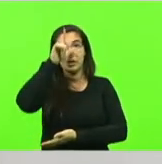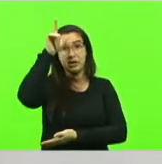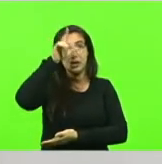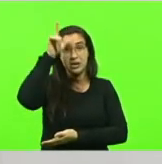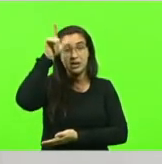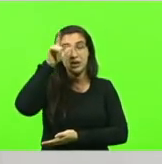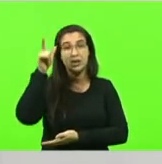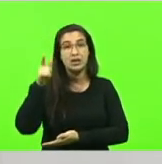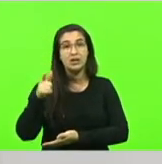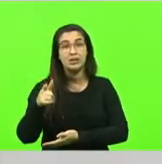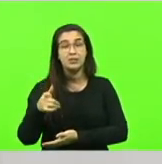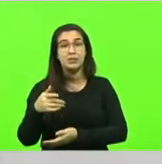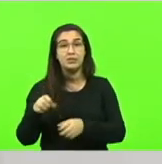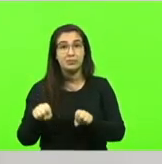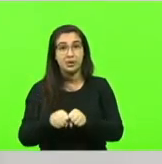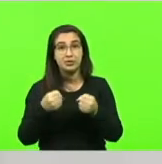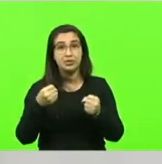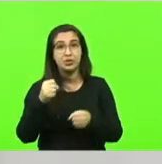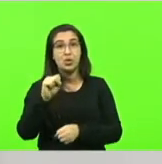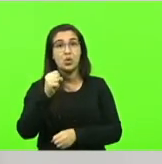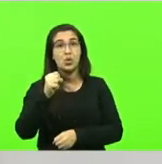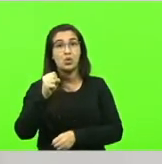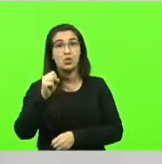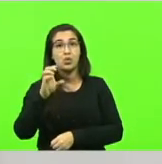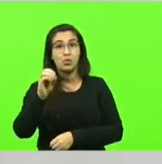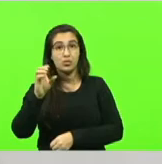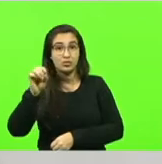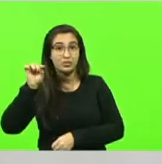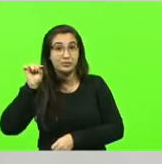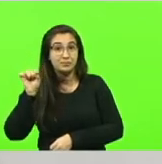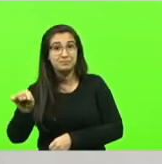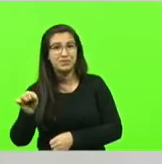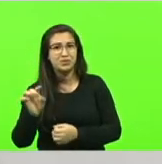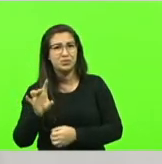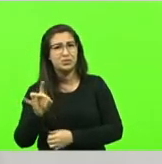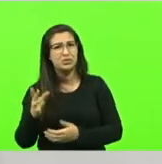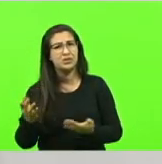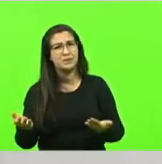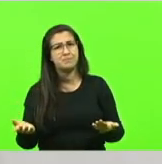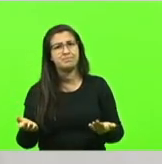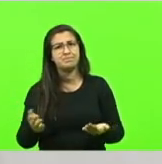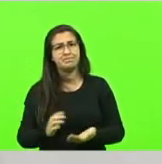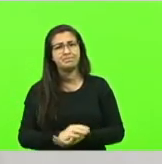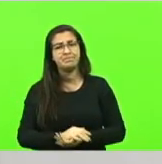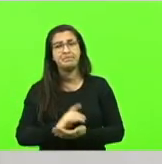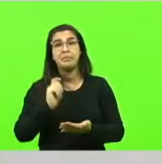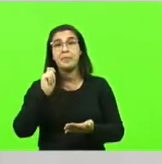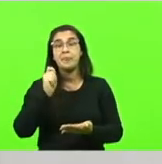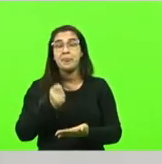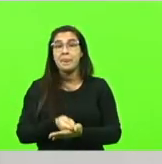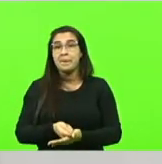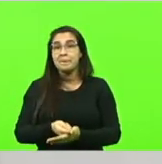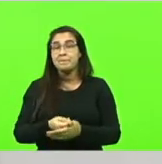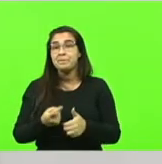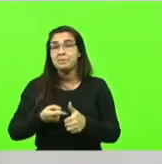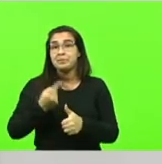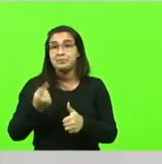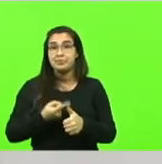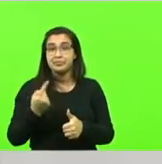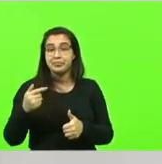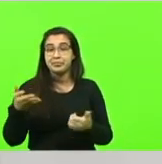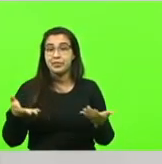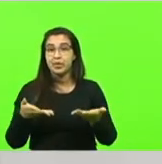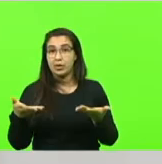mil. Falei com o secretário Heron hoje, que daí teria uma cota de pagamento dia 1º deste mês e 15 desse